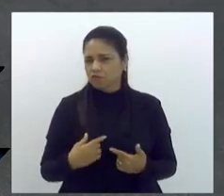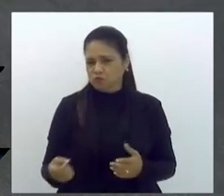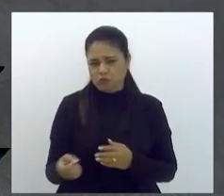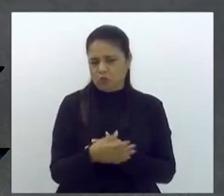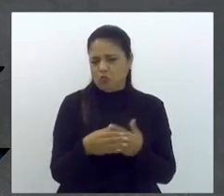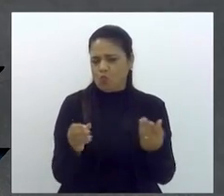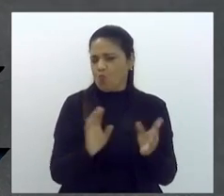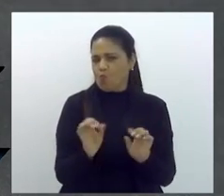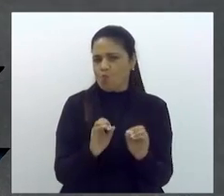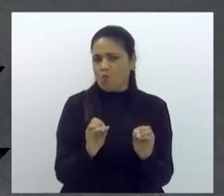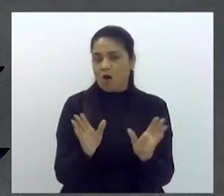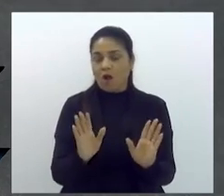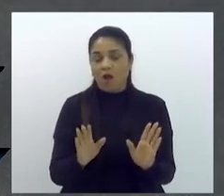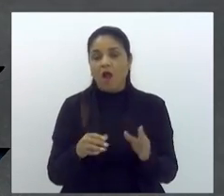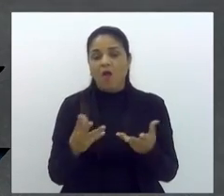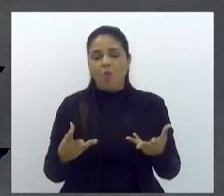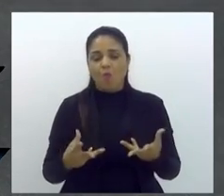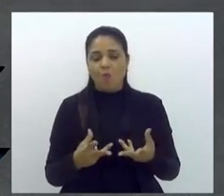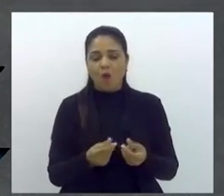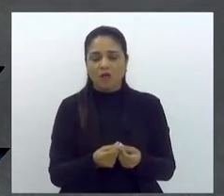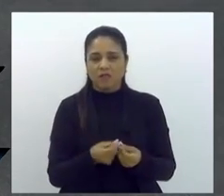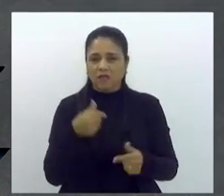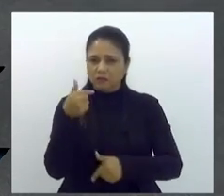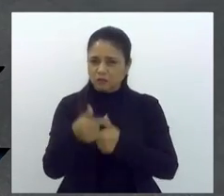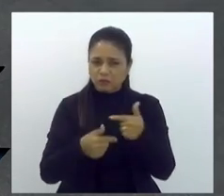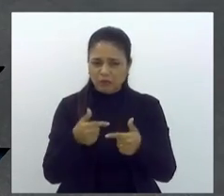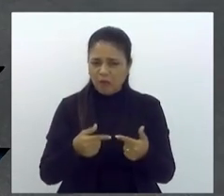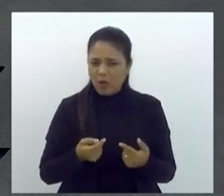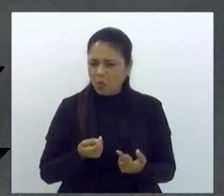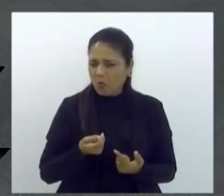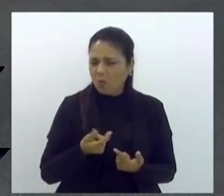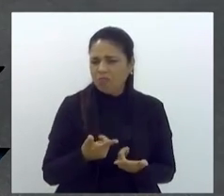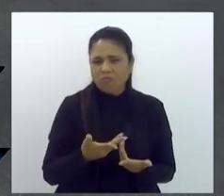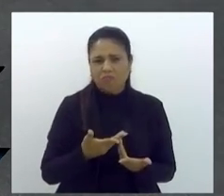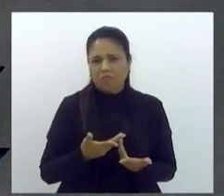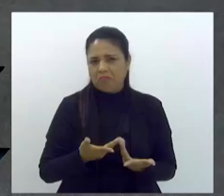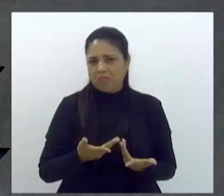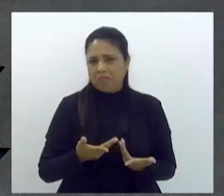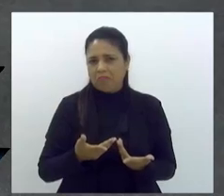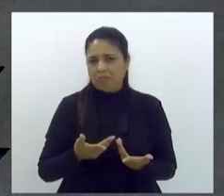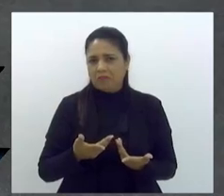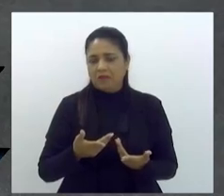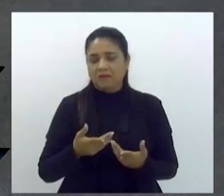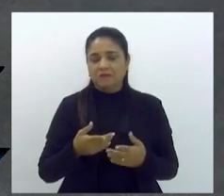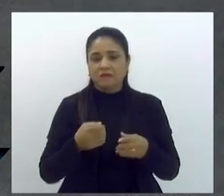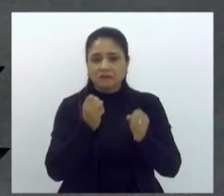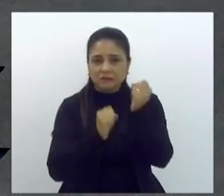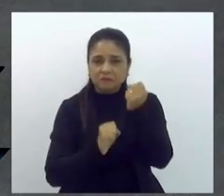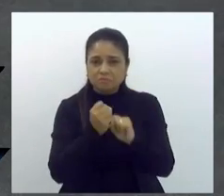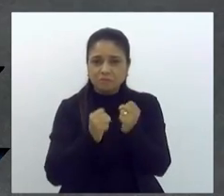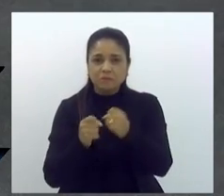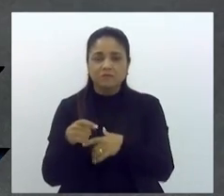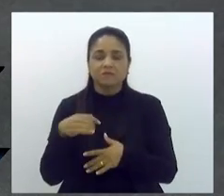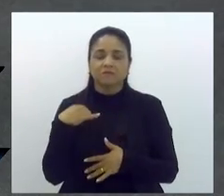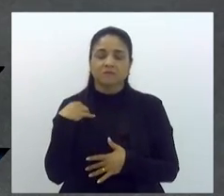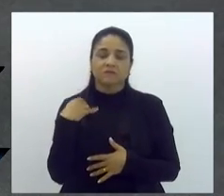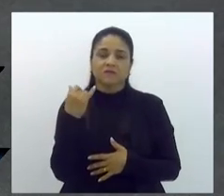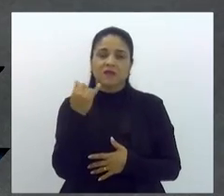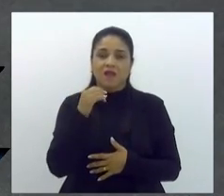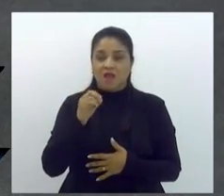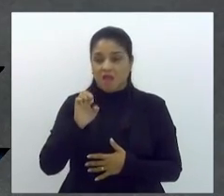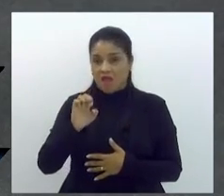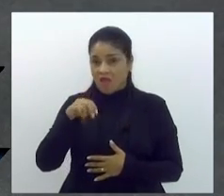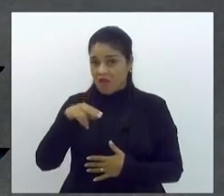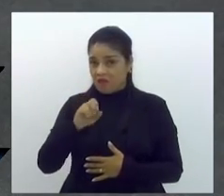a qualidade do serviço ou quase nenhuma qualidade das prestadoras de energia elétrica Enya e light